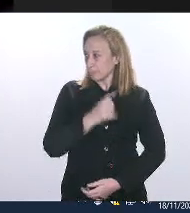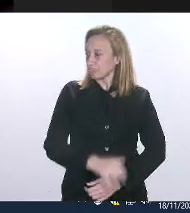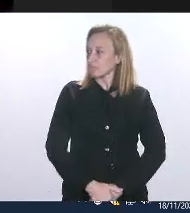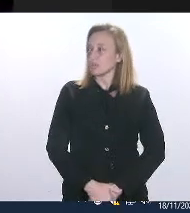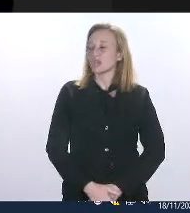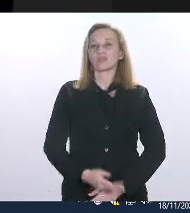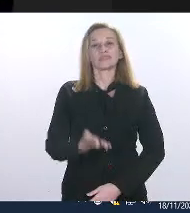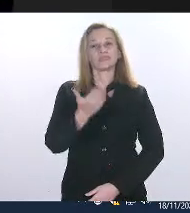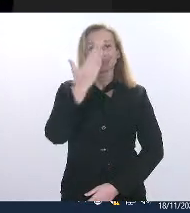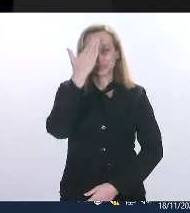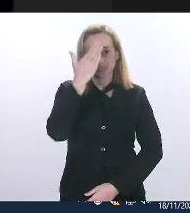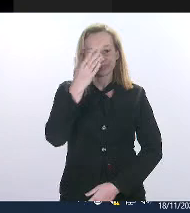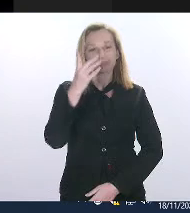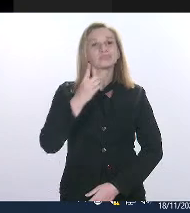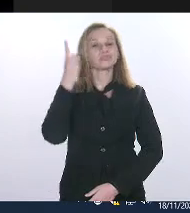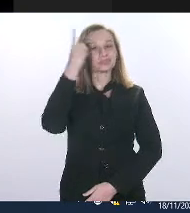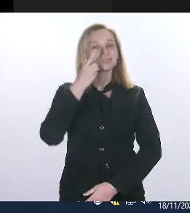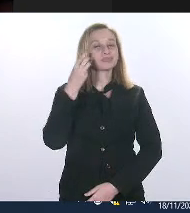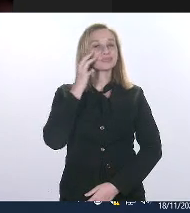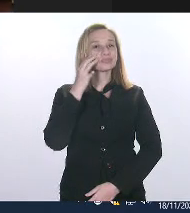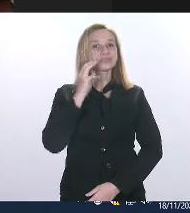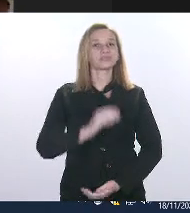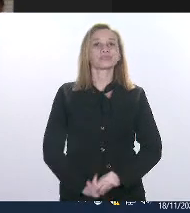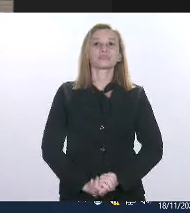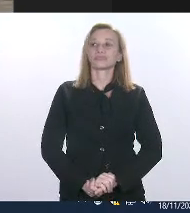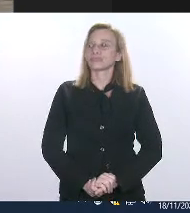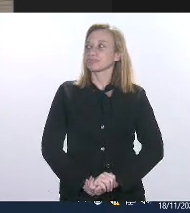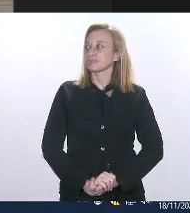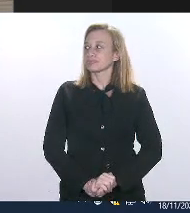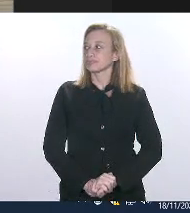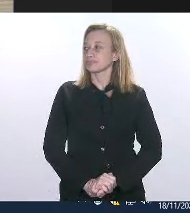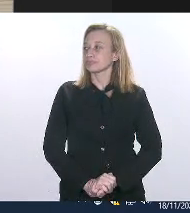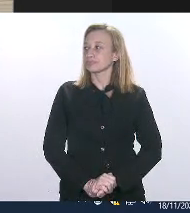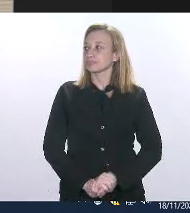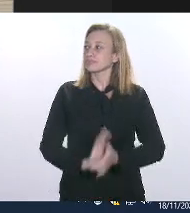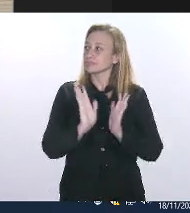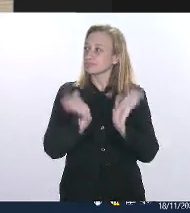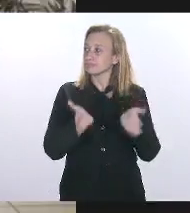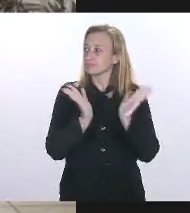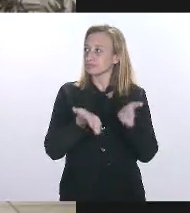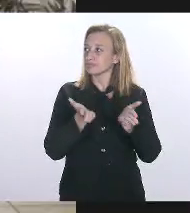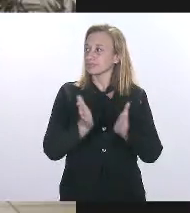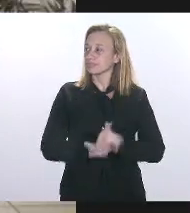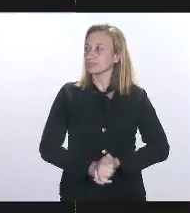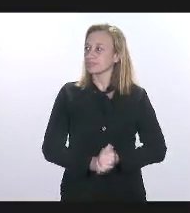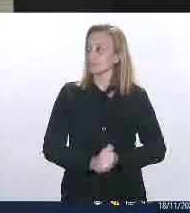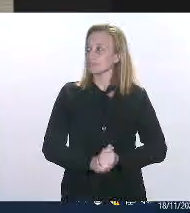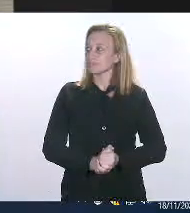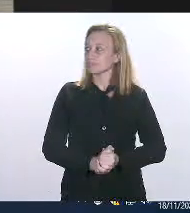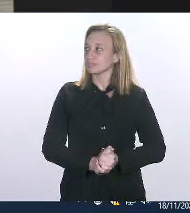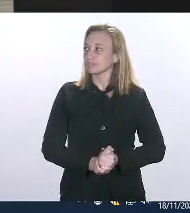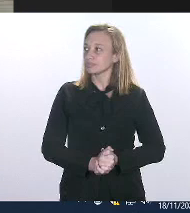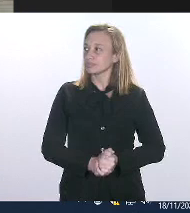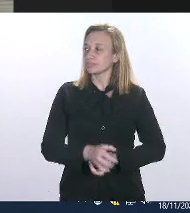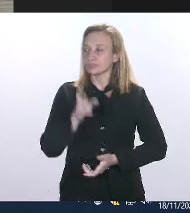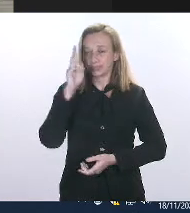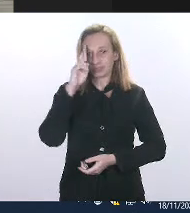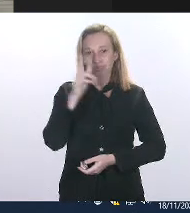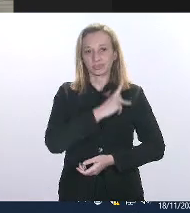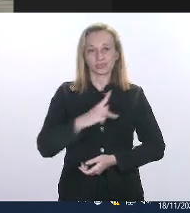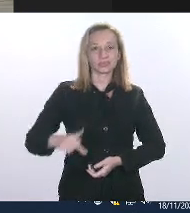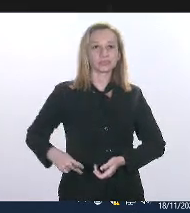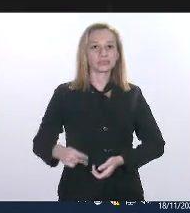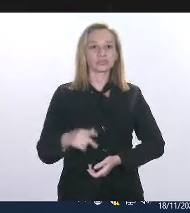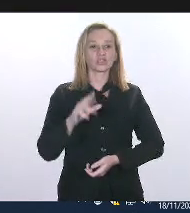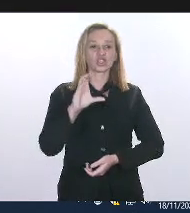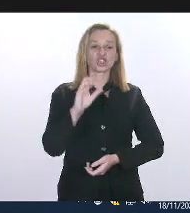senhor deputado Valdec Carneiro. Bom, agora o senhor deputado Chico Bulhões tem 10